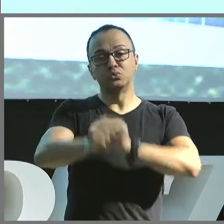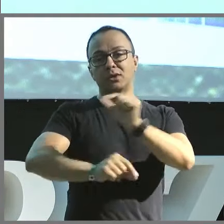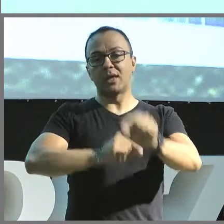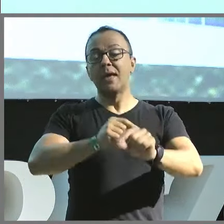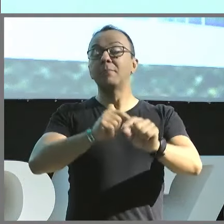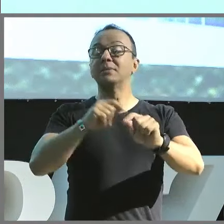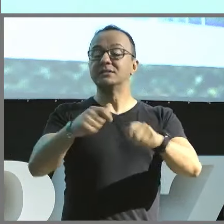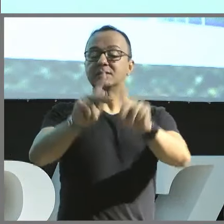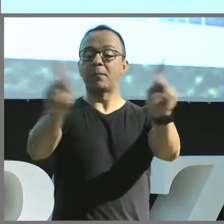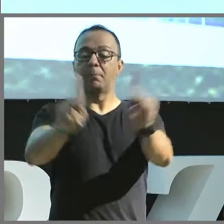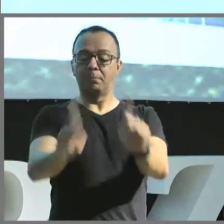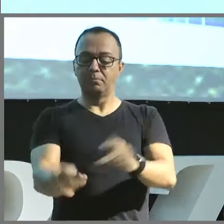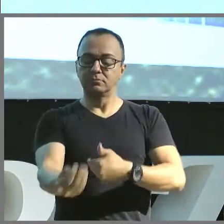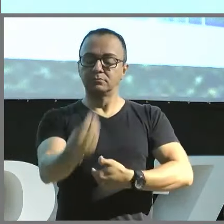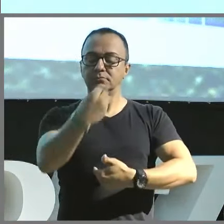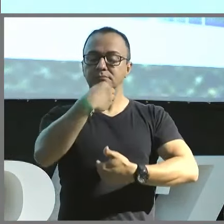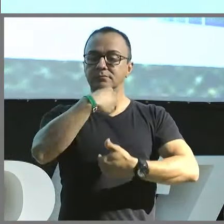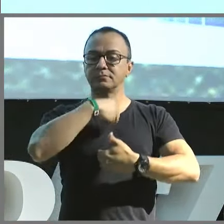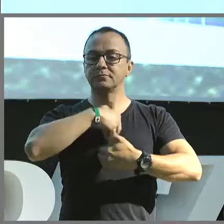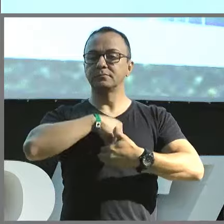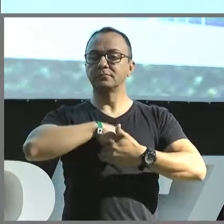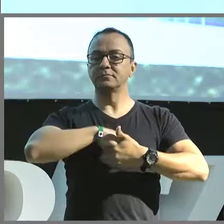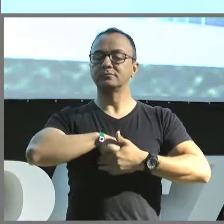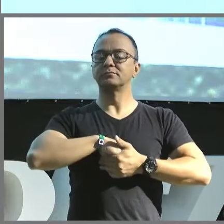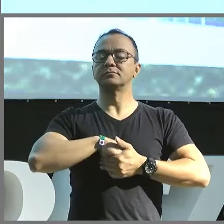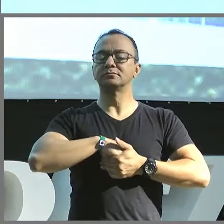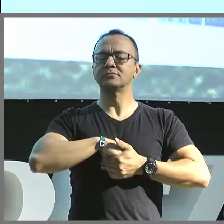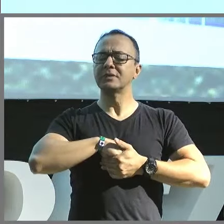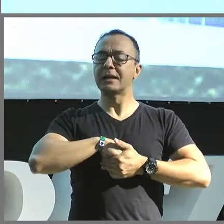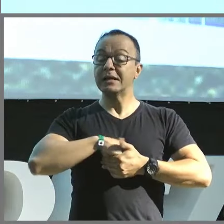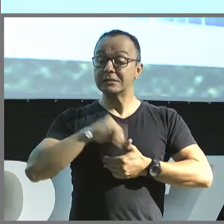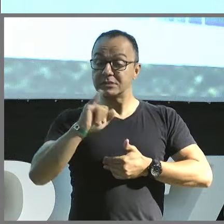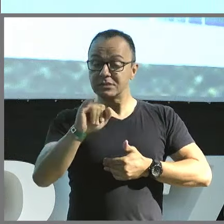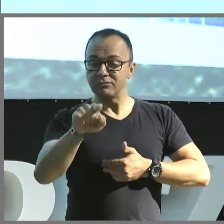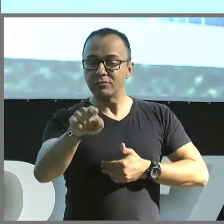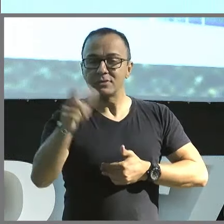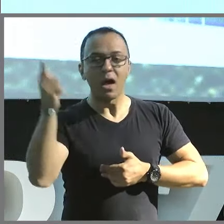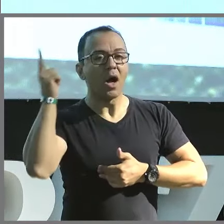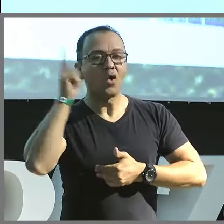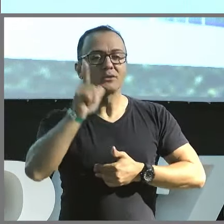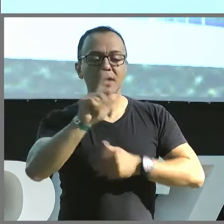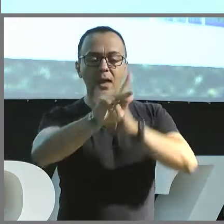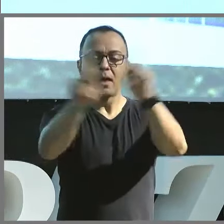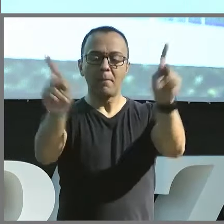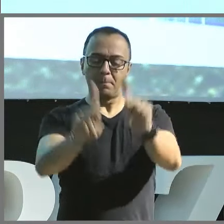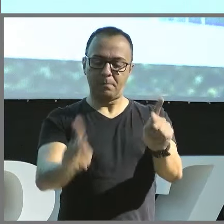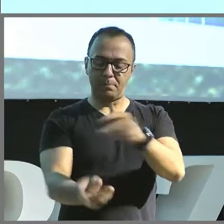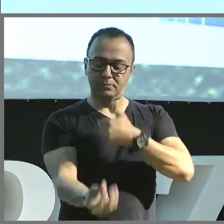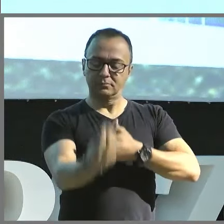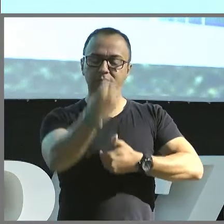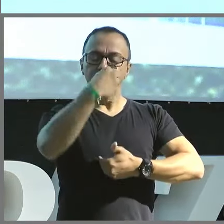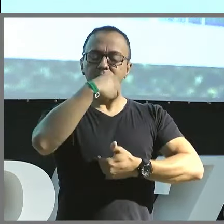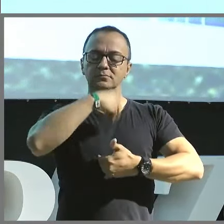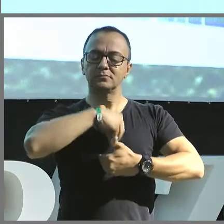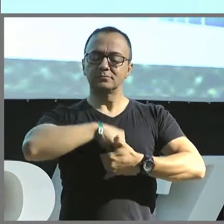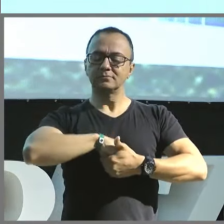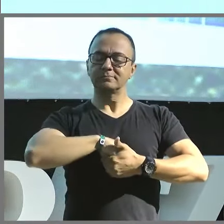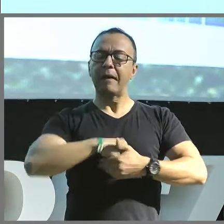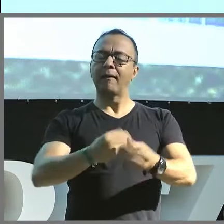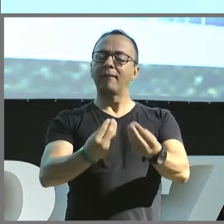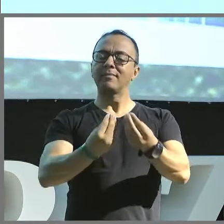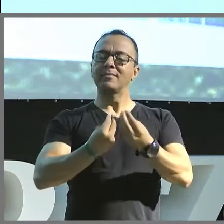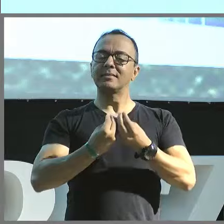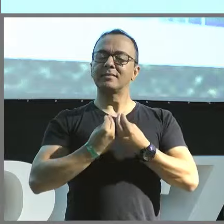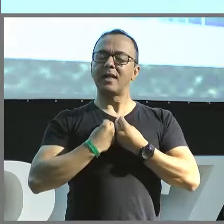hoje. E se temos a paz dentro de si, nós temos a certeza de que no mundo, pelo menos